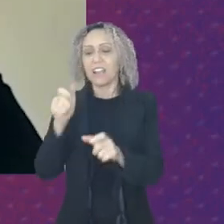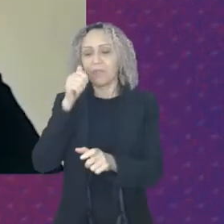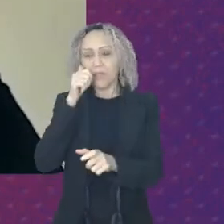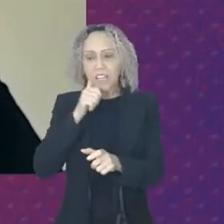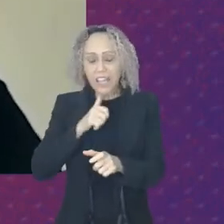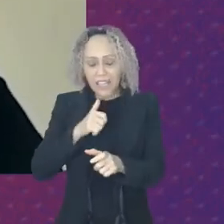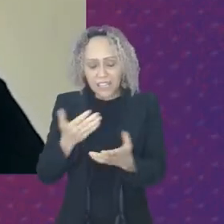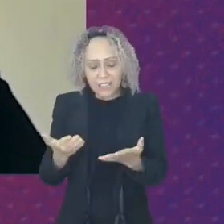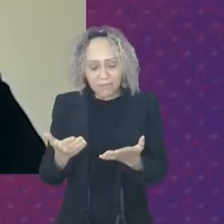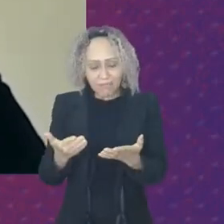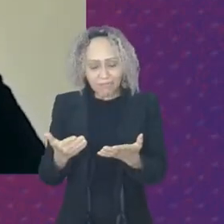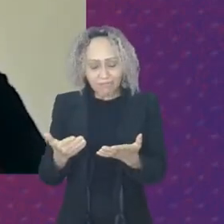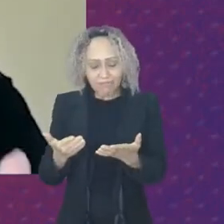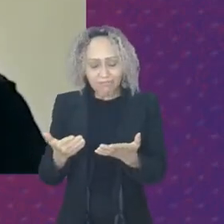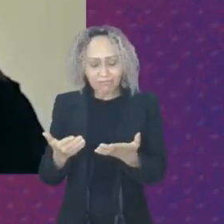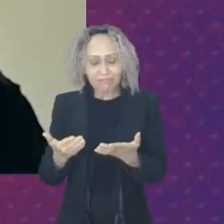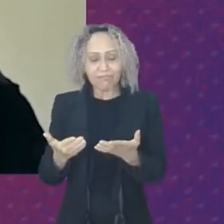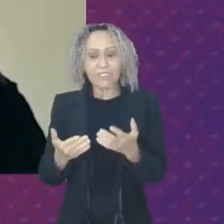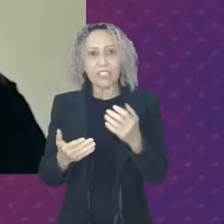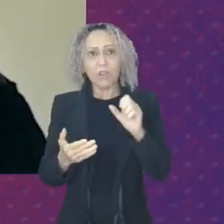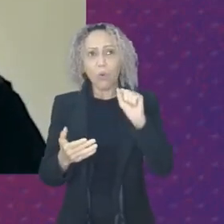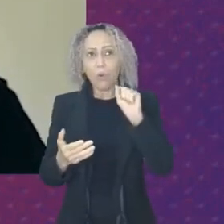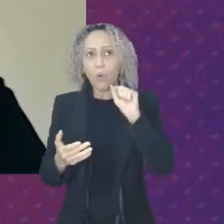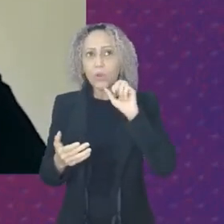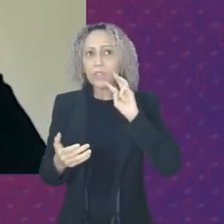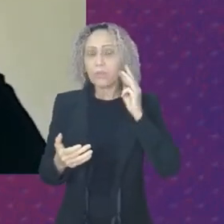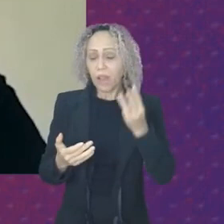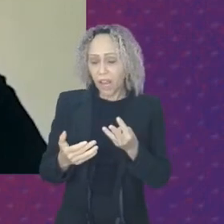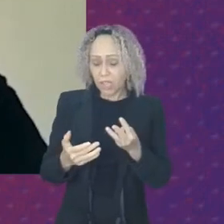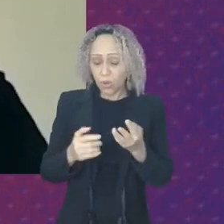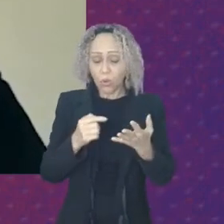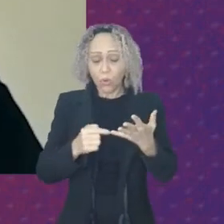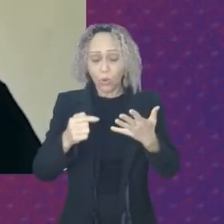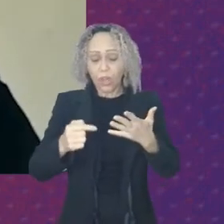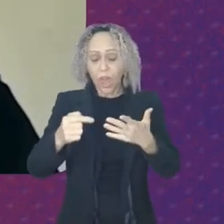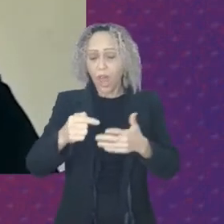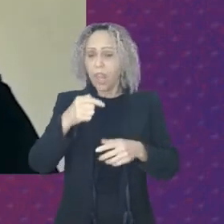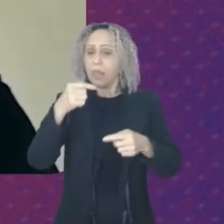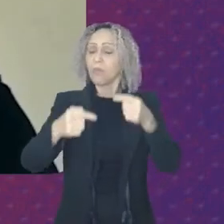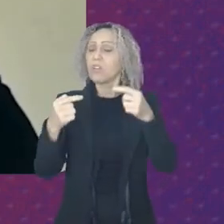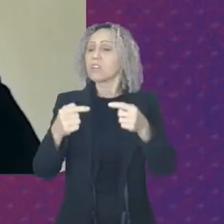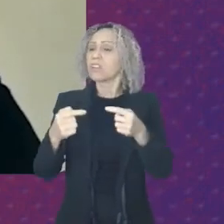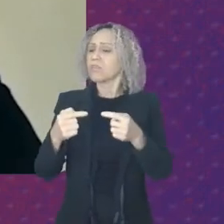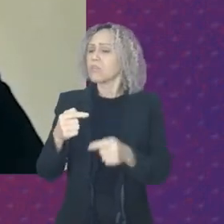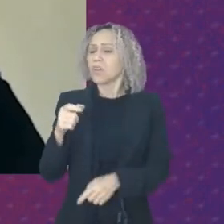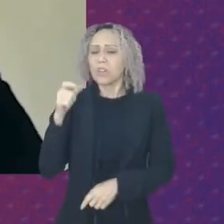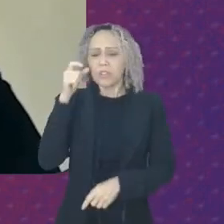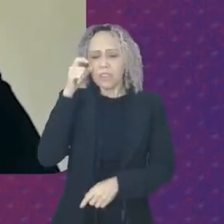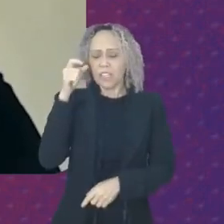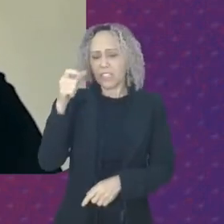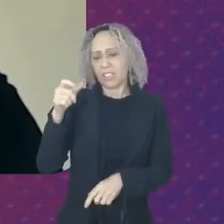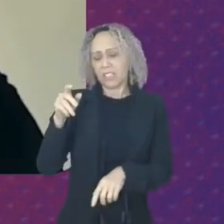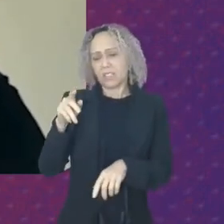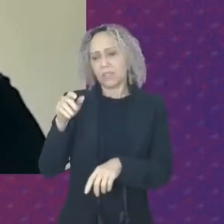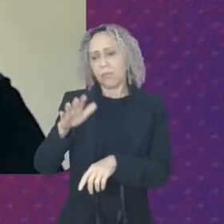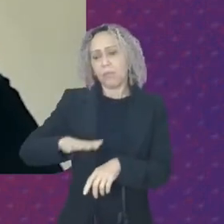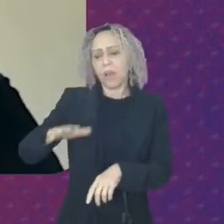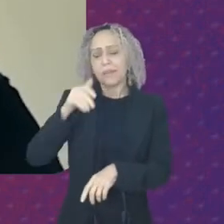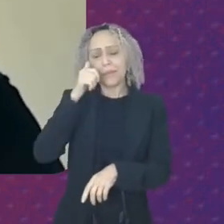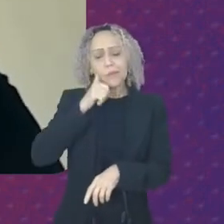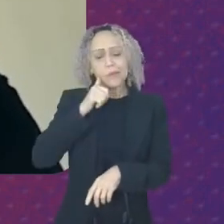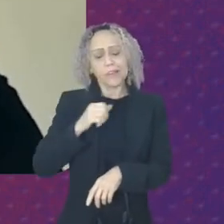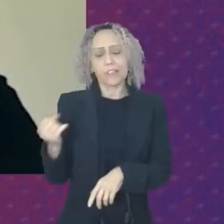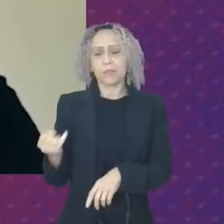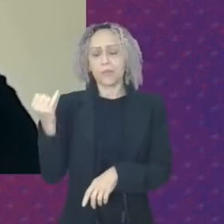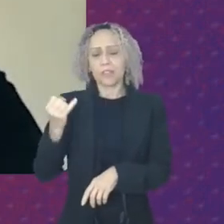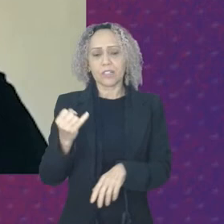interesse público. Todas as mulheres do nosso país são diretamente afetadas por esse pacote que o presidente Lula aprovou junto com a nossa